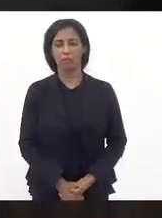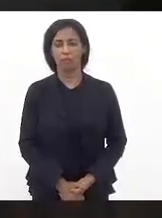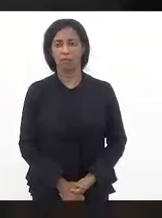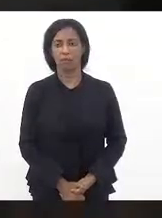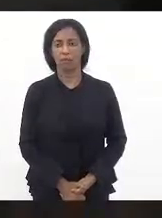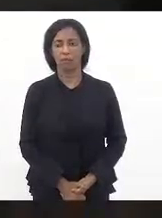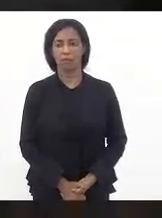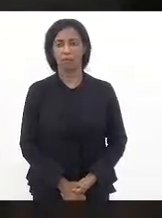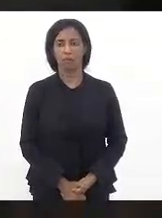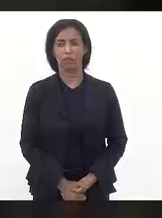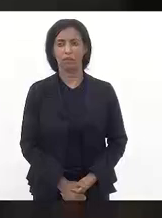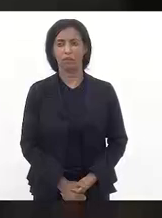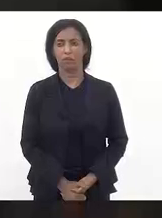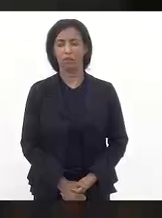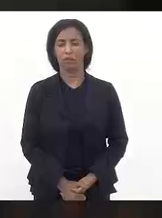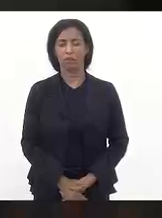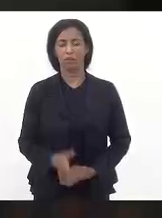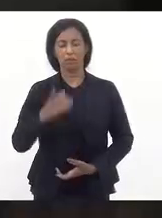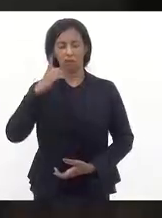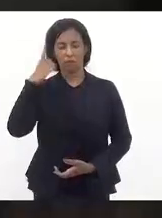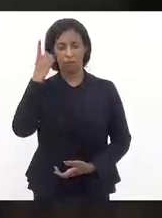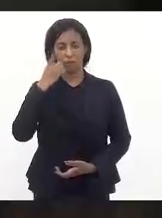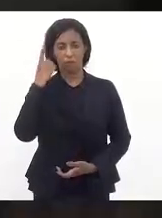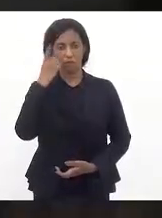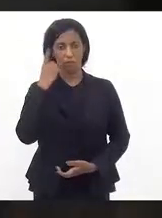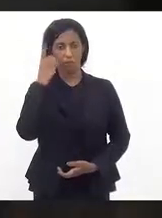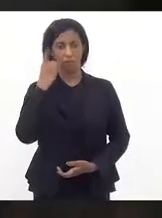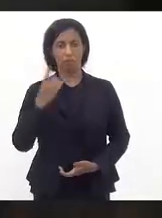O que é o deputado